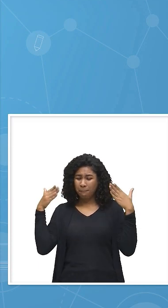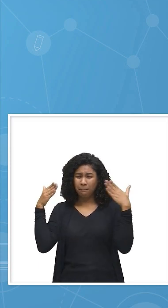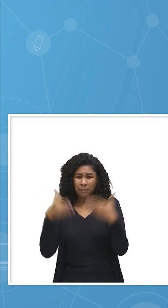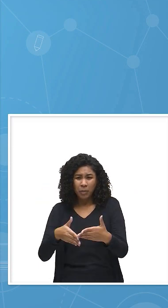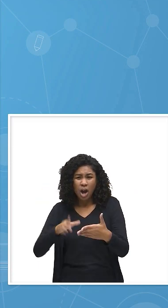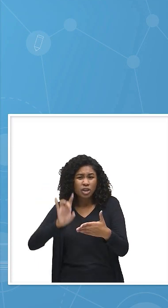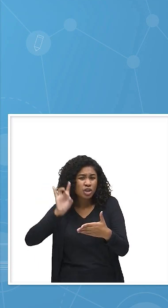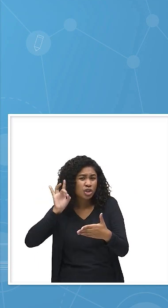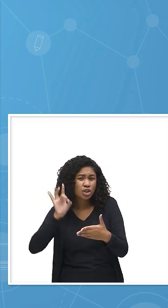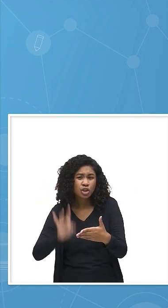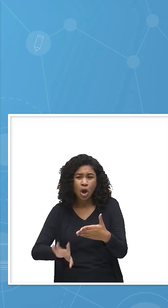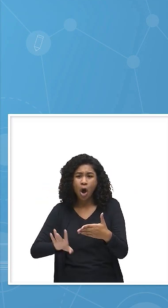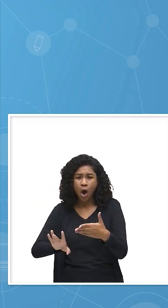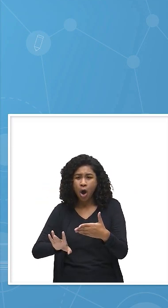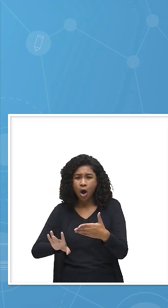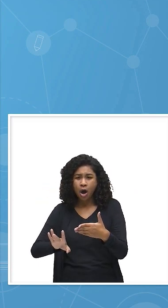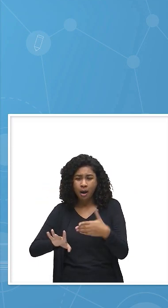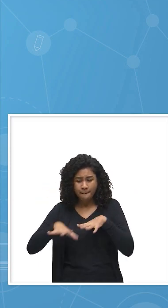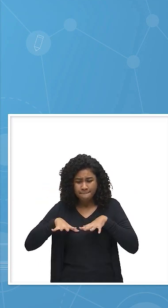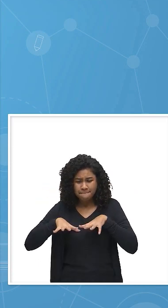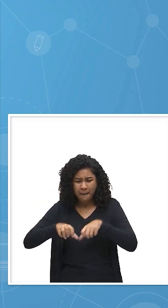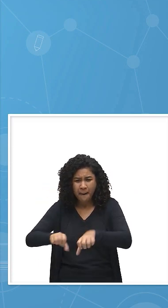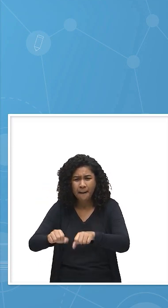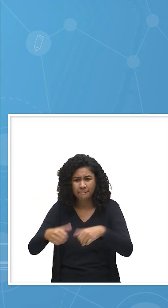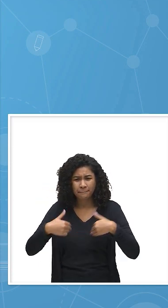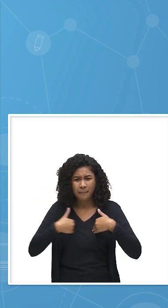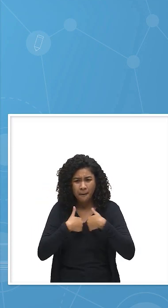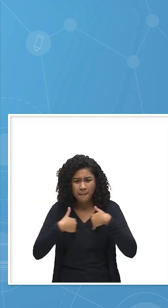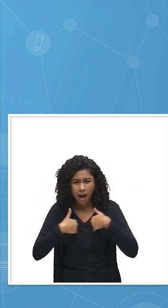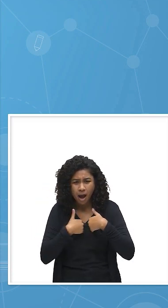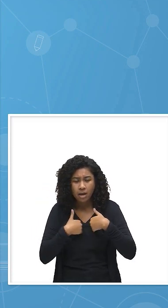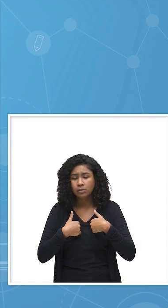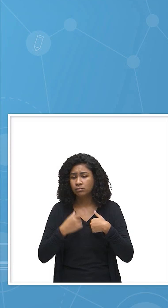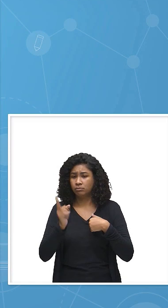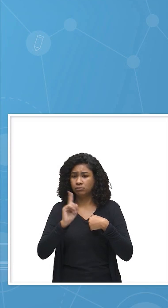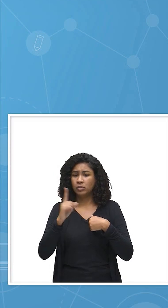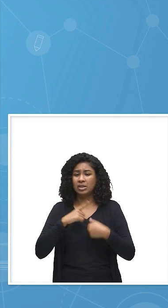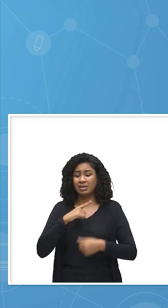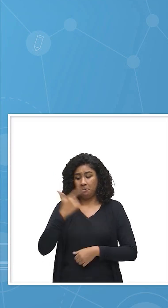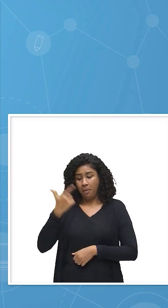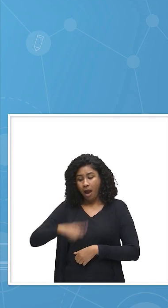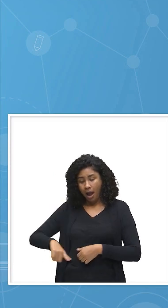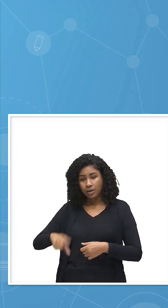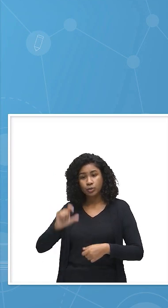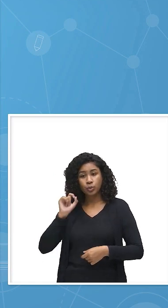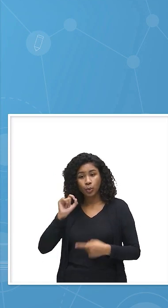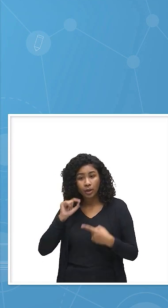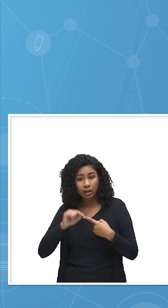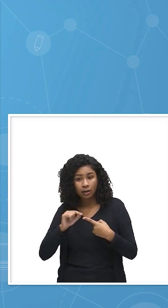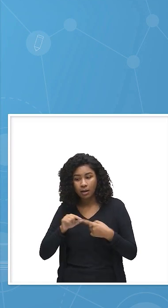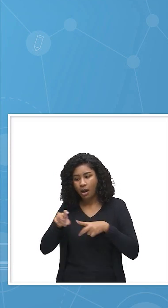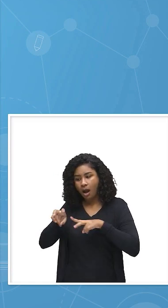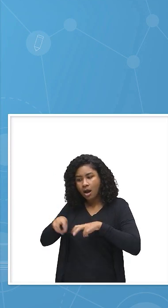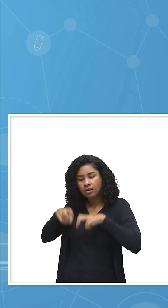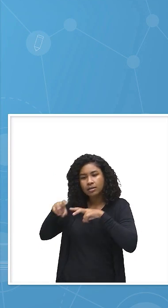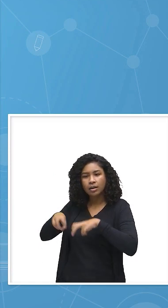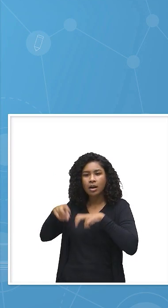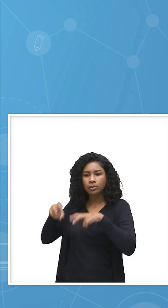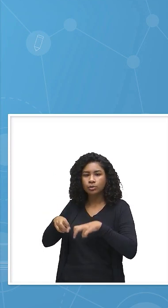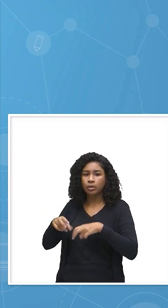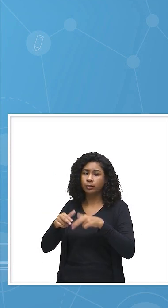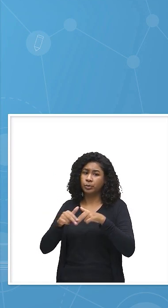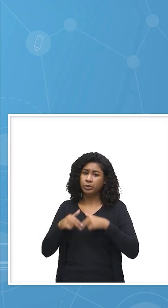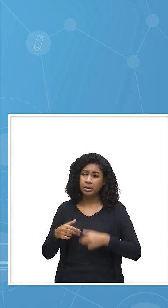caçadores e coletores. Eles também têm a agricultura e isso vai fazer toda a diferença. Então, por isso a gente não vai considerar a